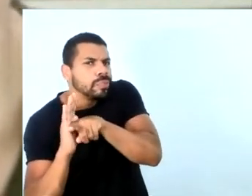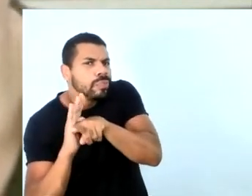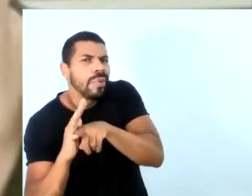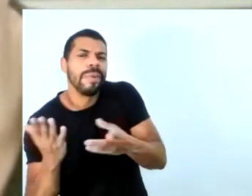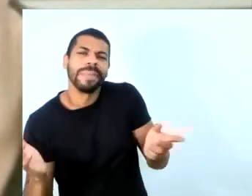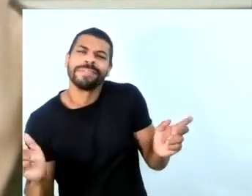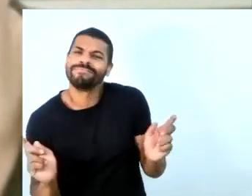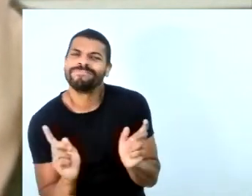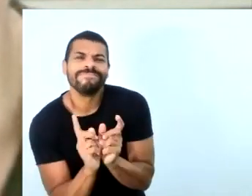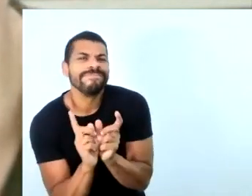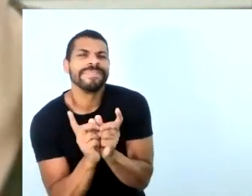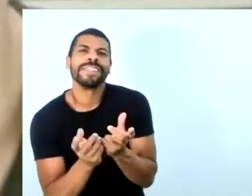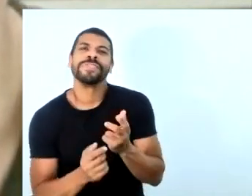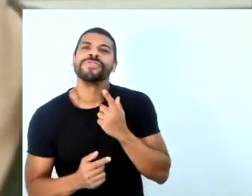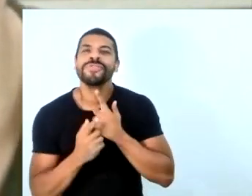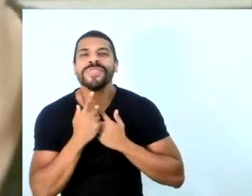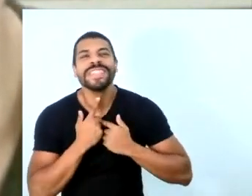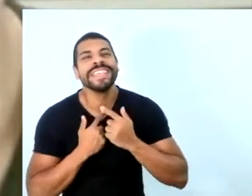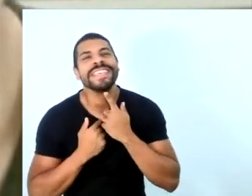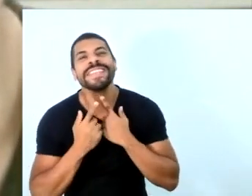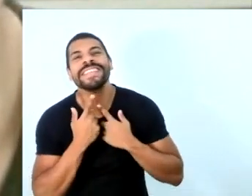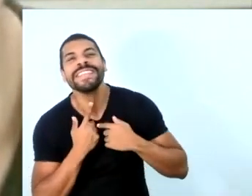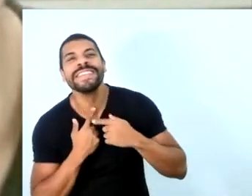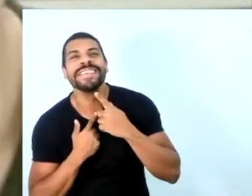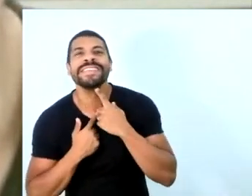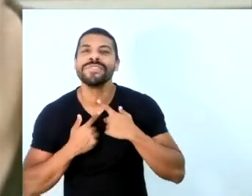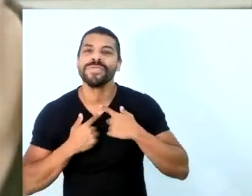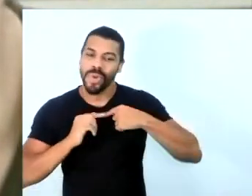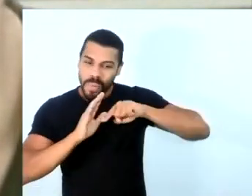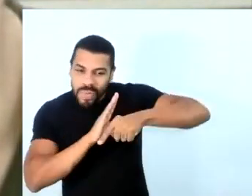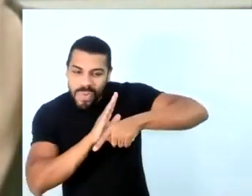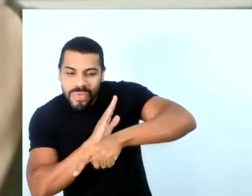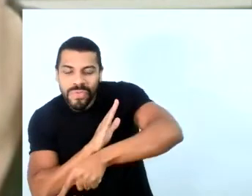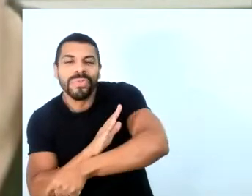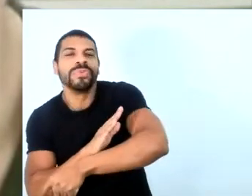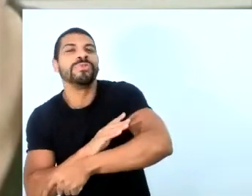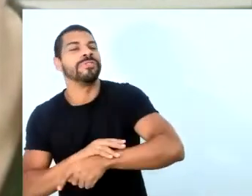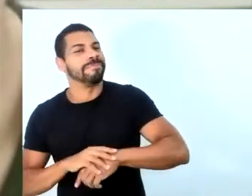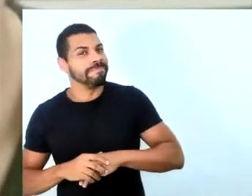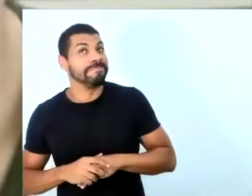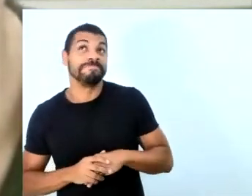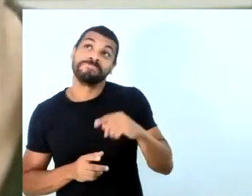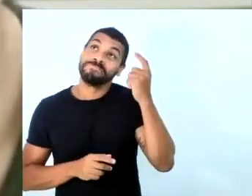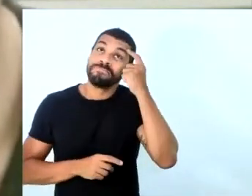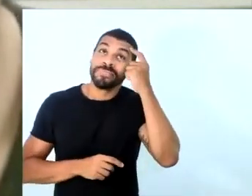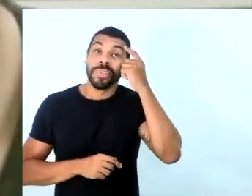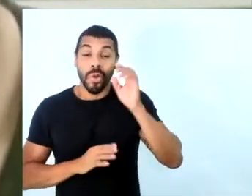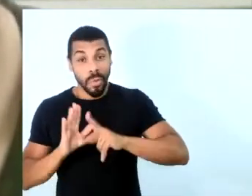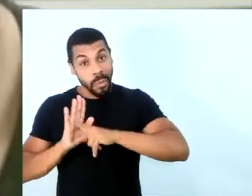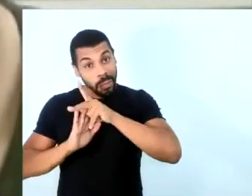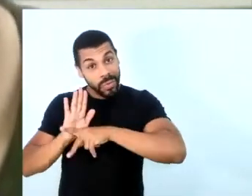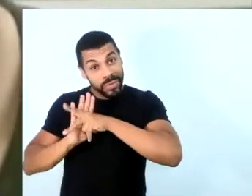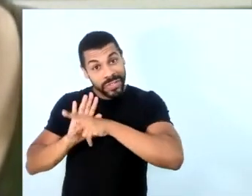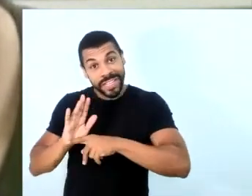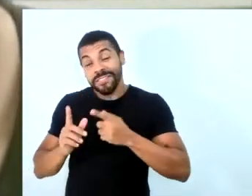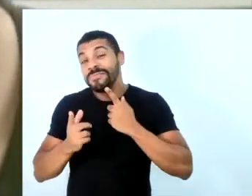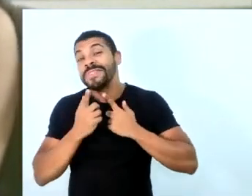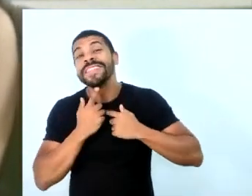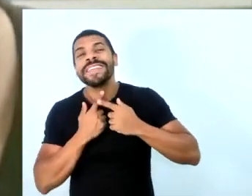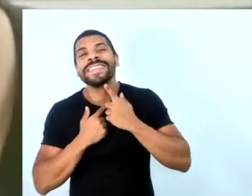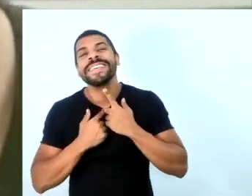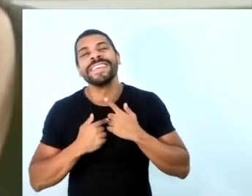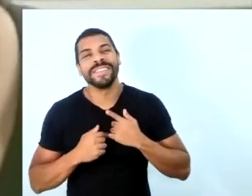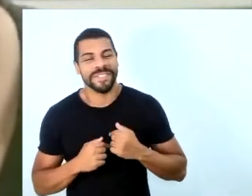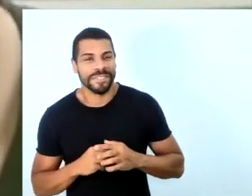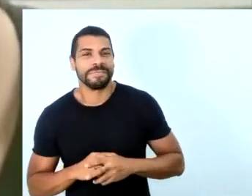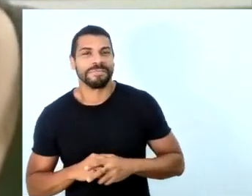Mas eu acho que eu tinha muita vontade assim, de conhecer mais profundamente o cinema africano e, quem sabe, participar de um projeto. Assim, é um desejo